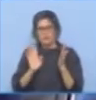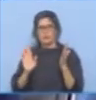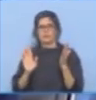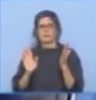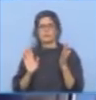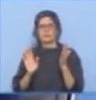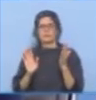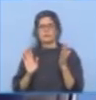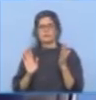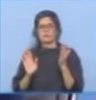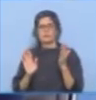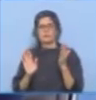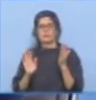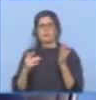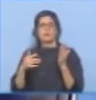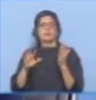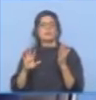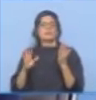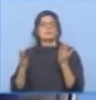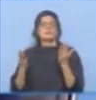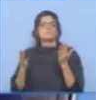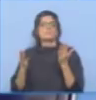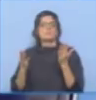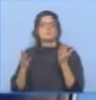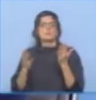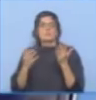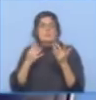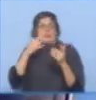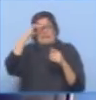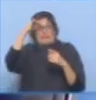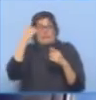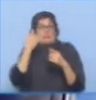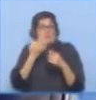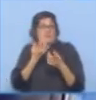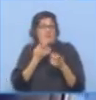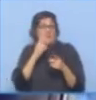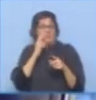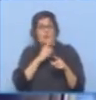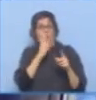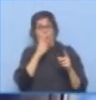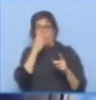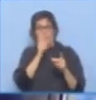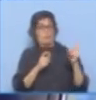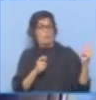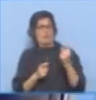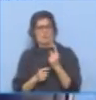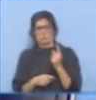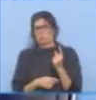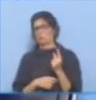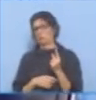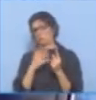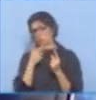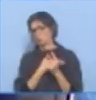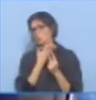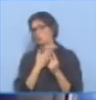é, não sei se há alguém, mas deve ser muito raro alguém que não venha, de facto, muito entusiasmado e com um crescimento de ligação à Igreja, de